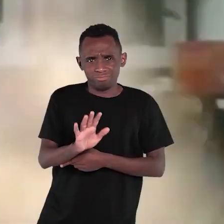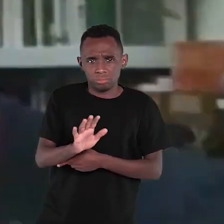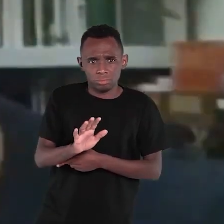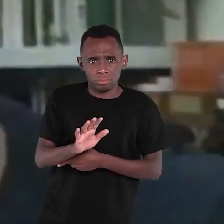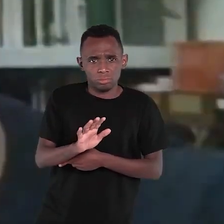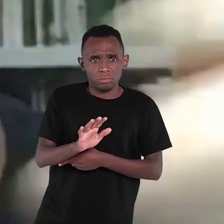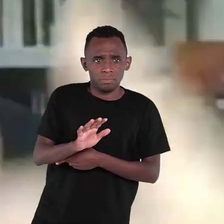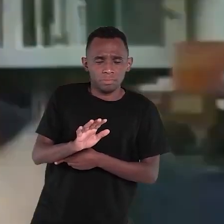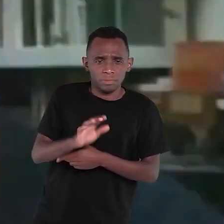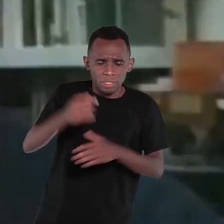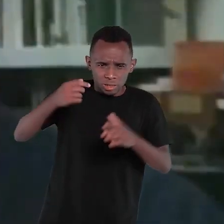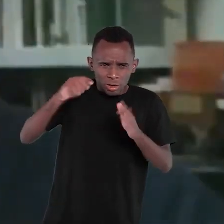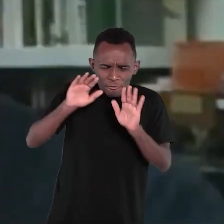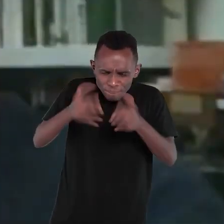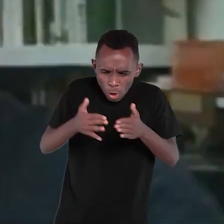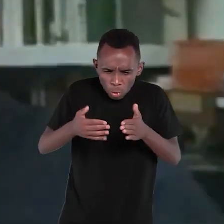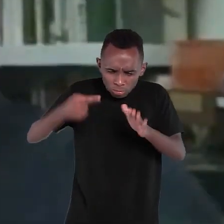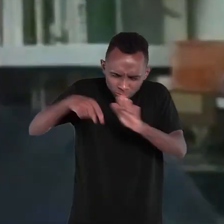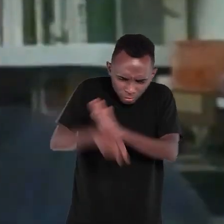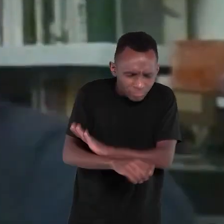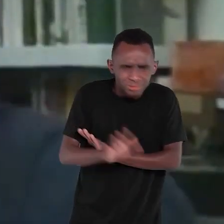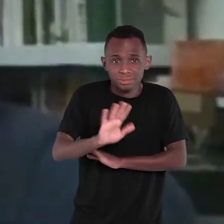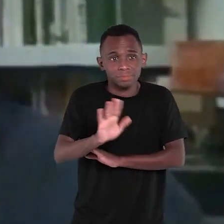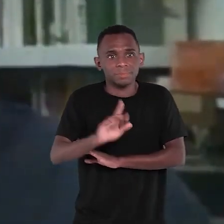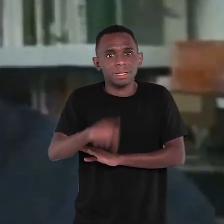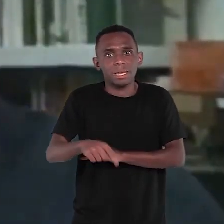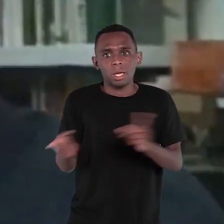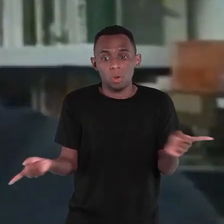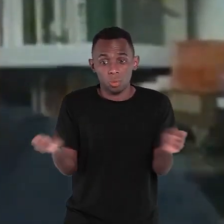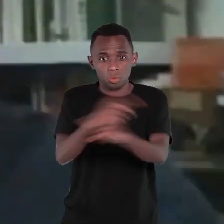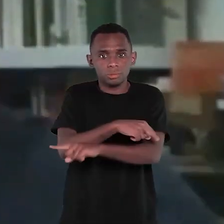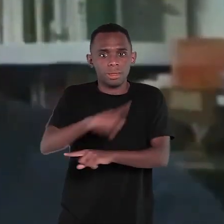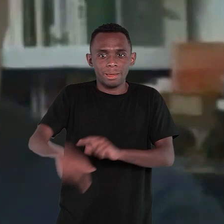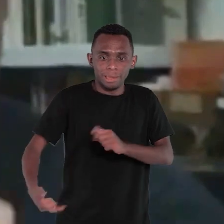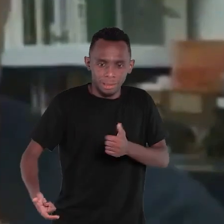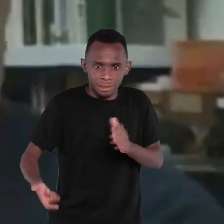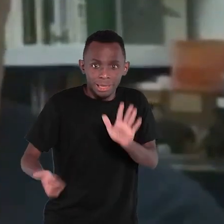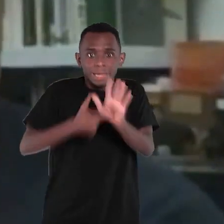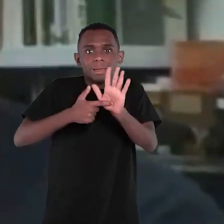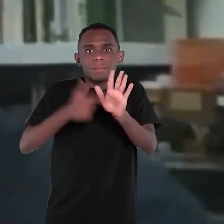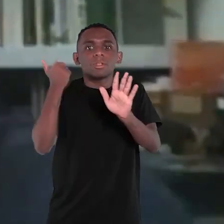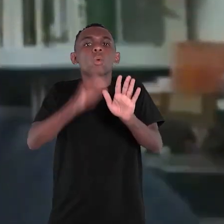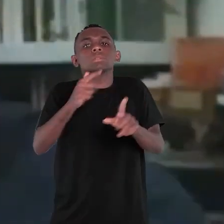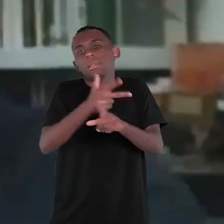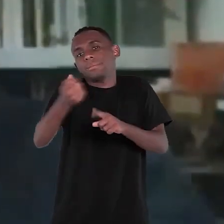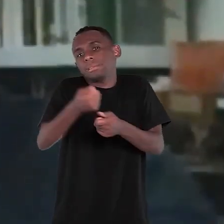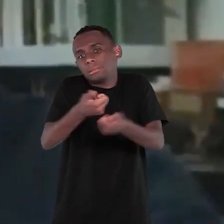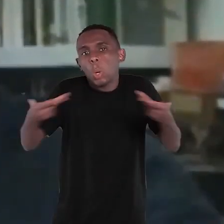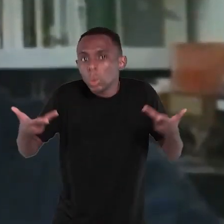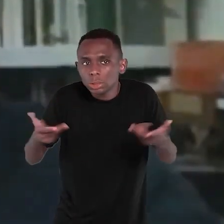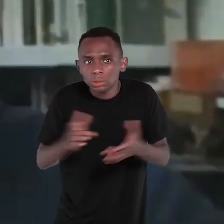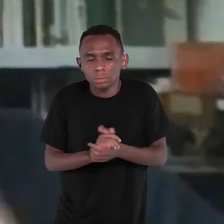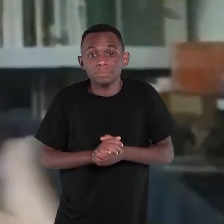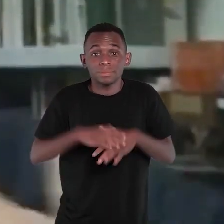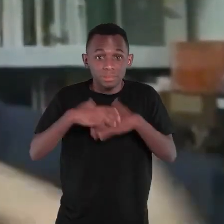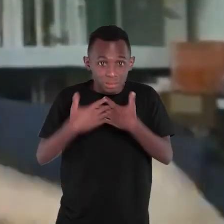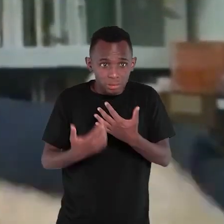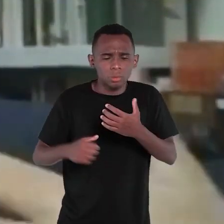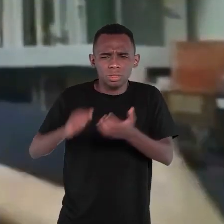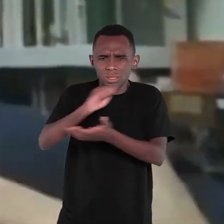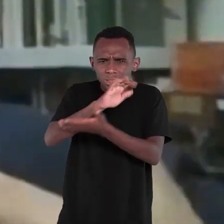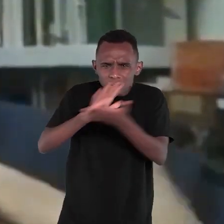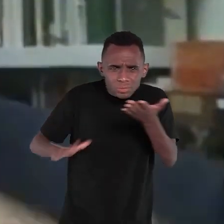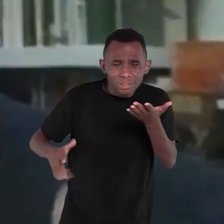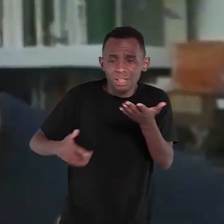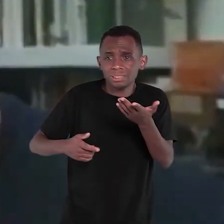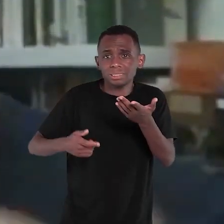né, imergir em algo. É o contrário, ó, clica aqui que você vai ganhar isso, clica aqui que você vai ganhar isso. Então, toda